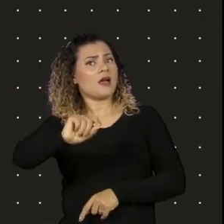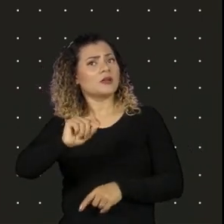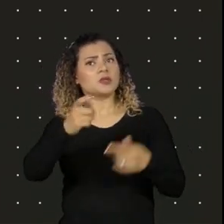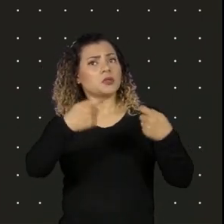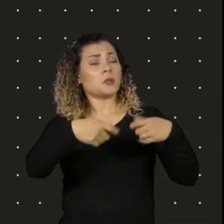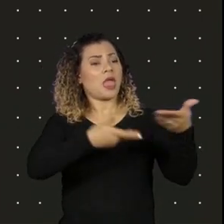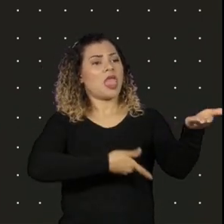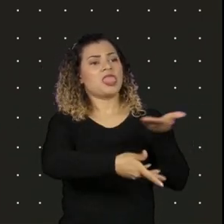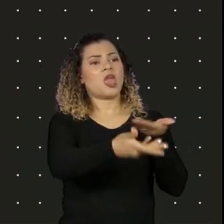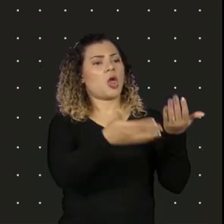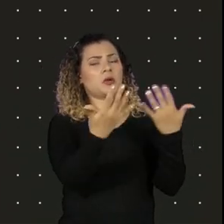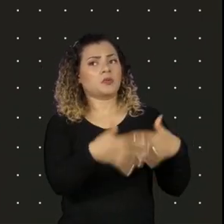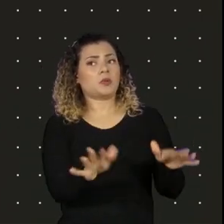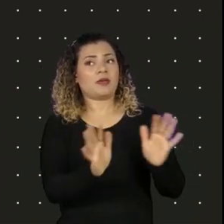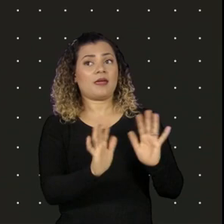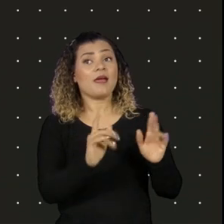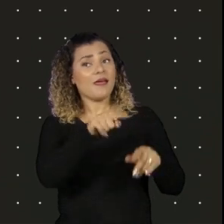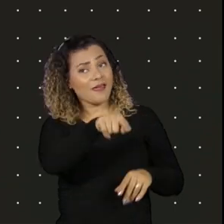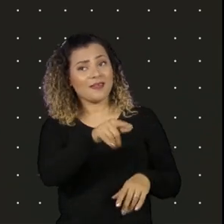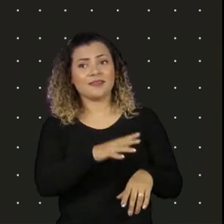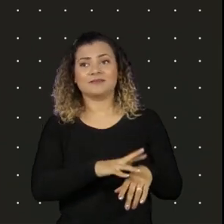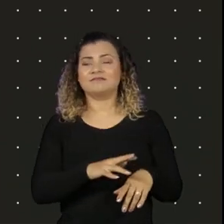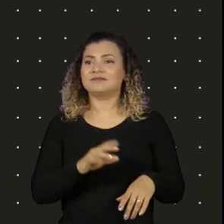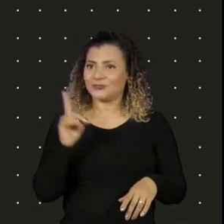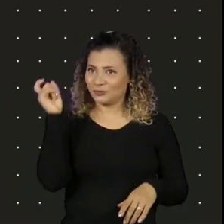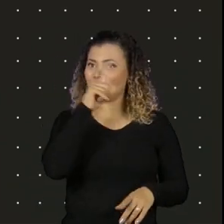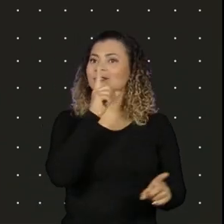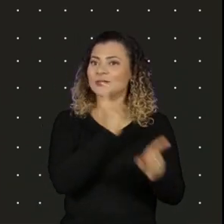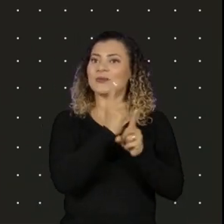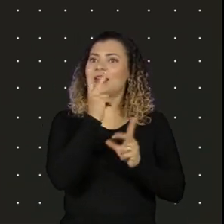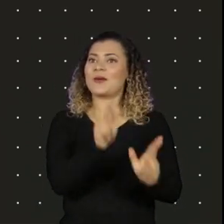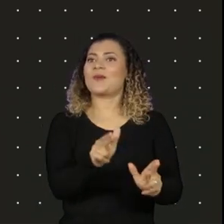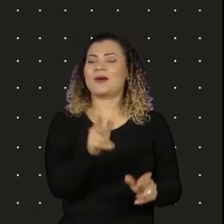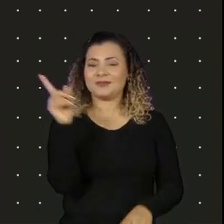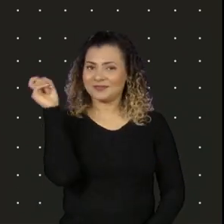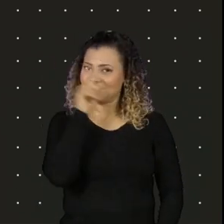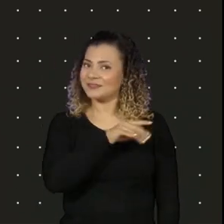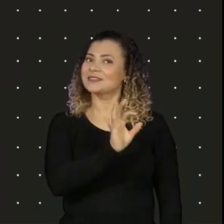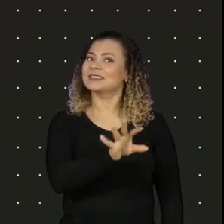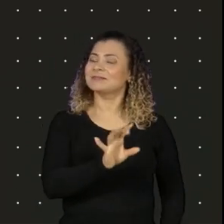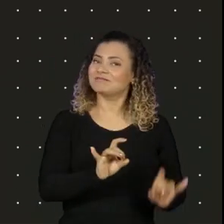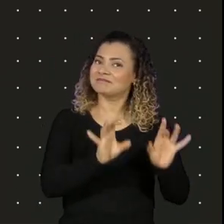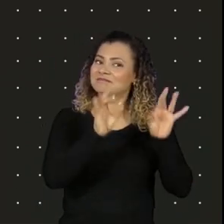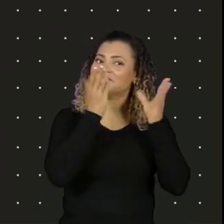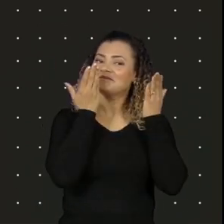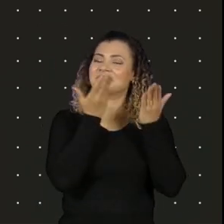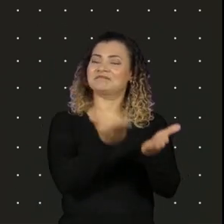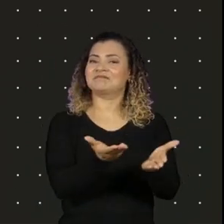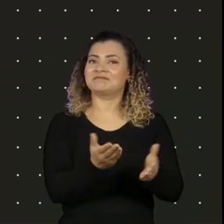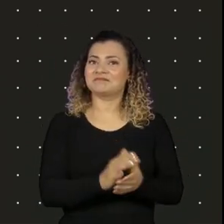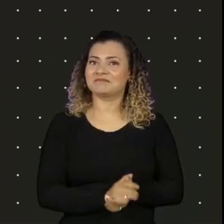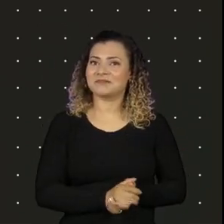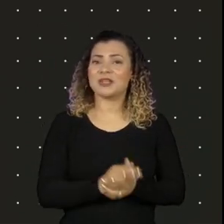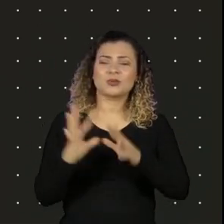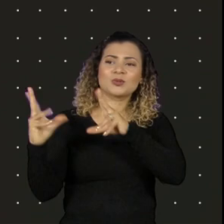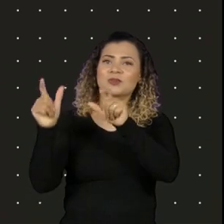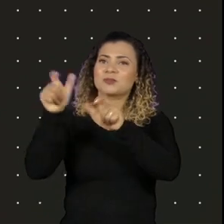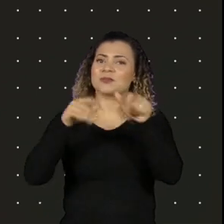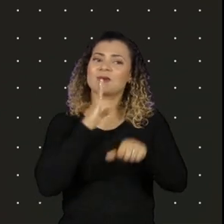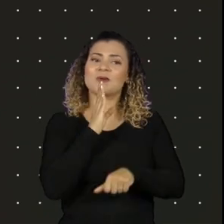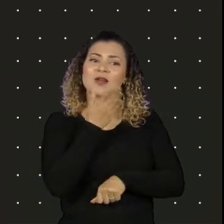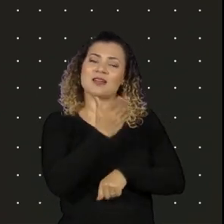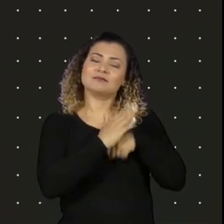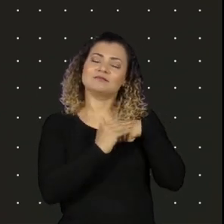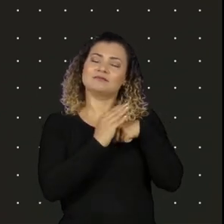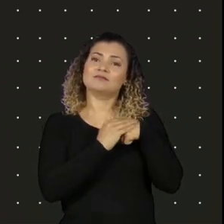sem nada em troca, é uma figura muito rara e querido de muita gente, né, que o conhece.